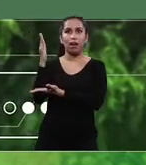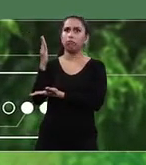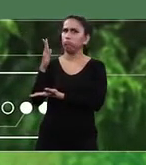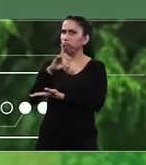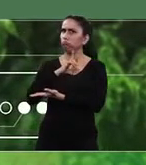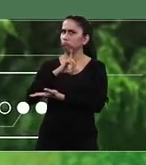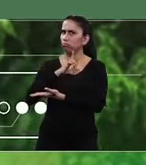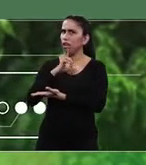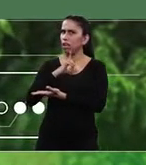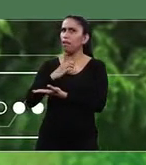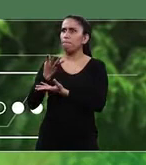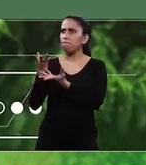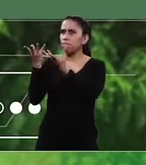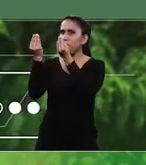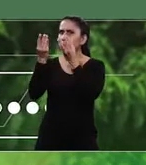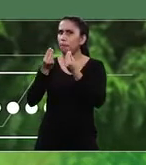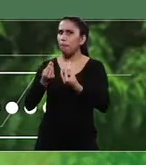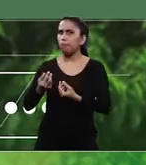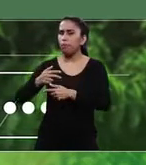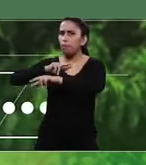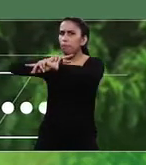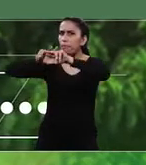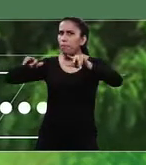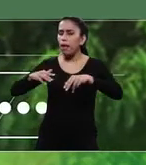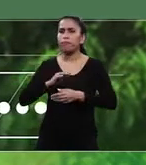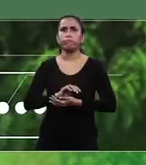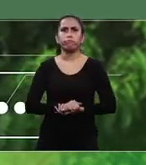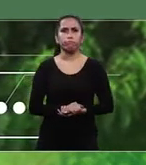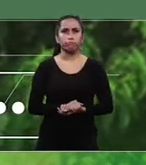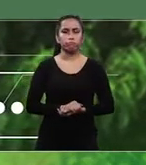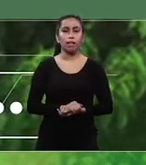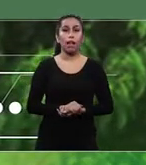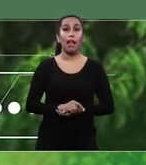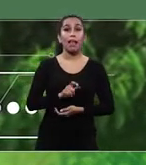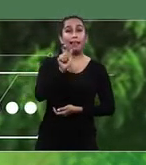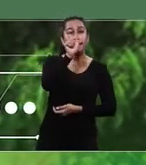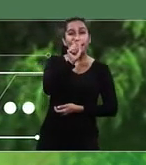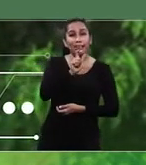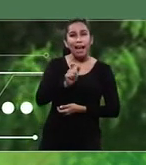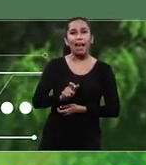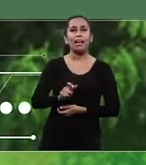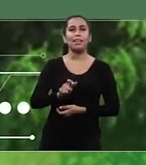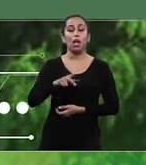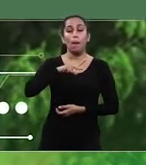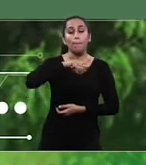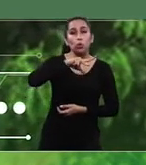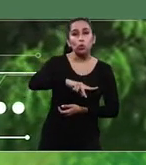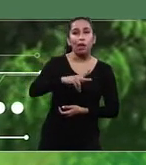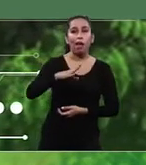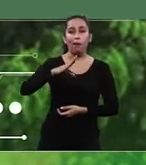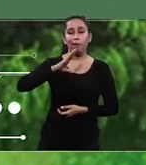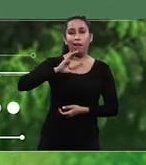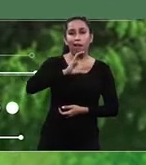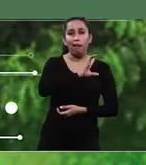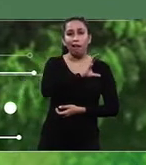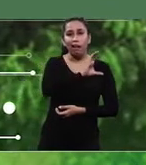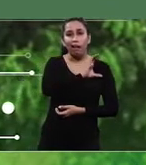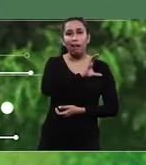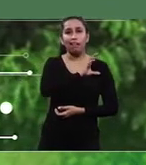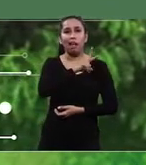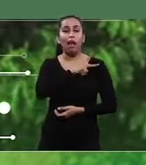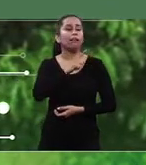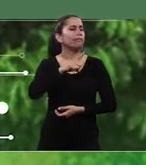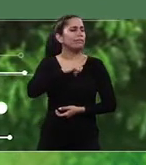por exemplo, e países europeus como Portugal, Dinamarca, Itália, têm demandado cada vez mais produtos de madeira